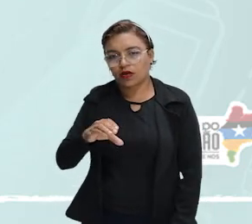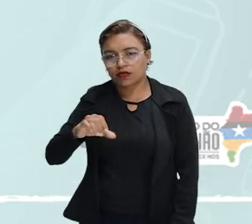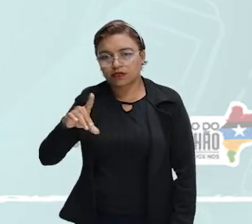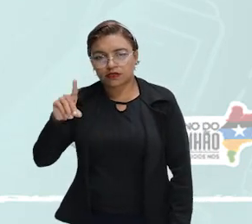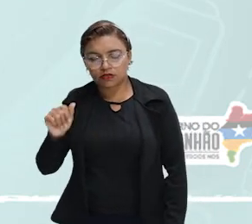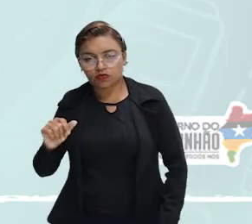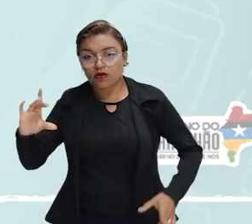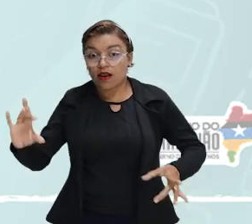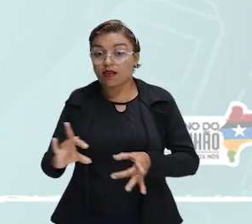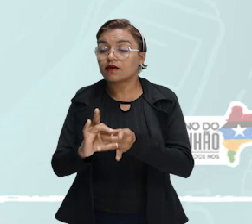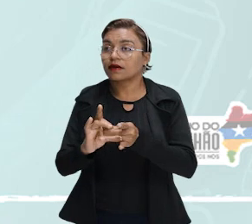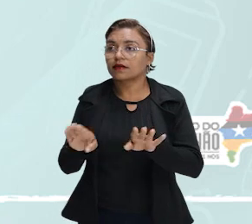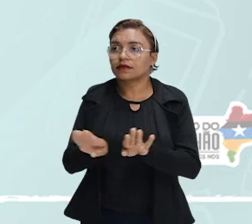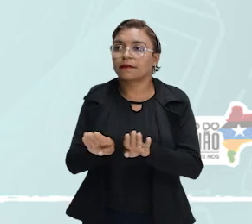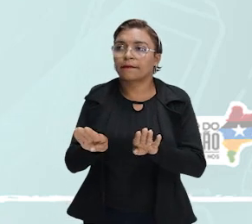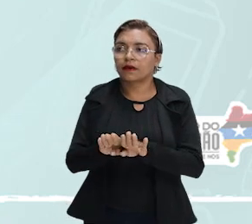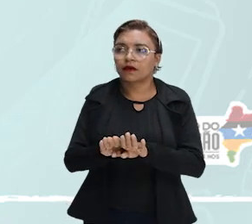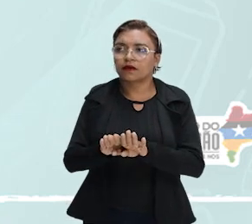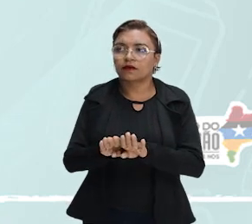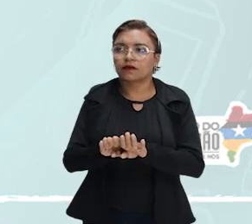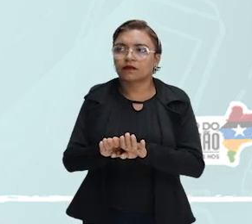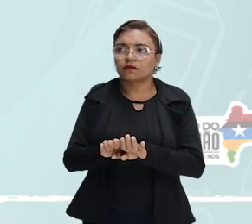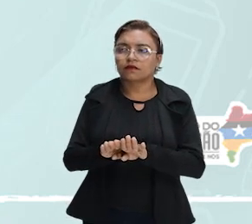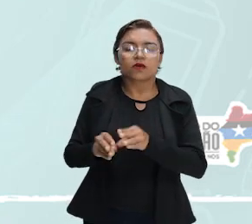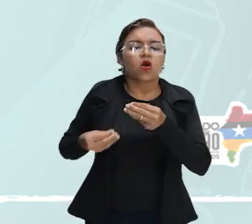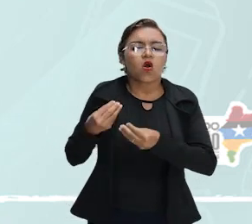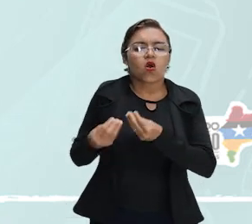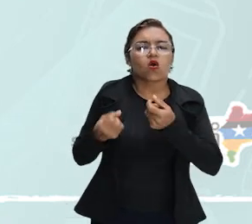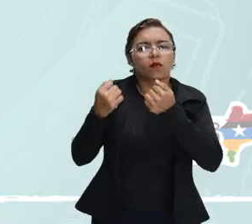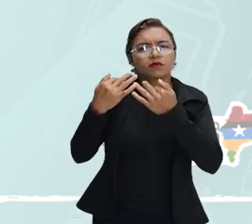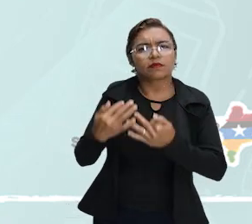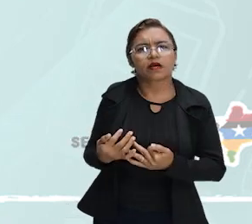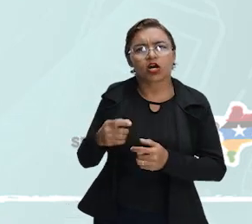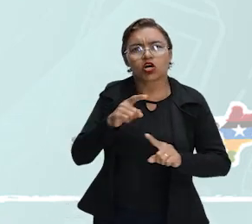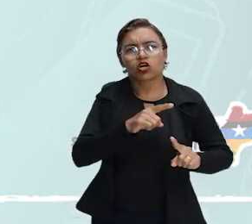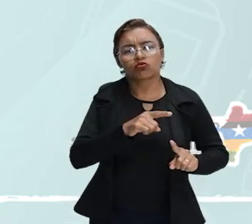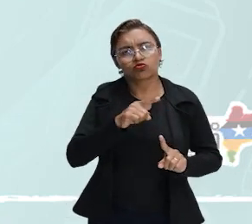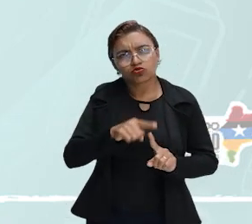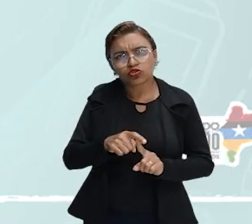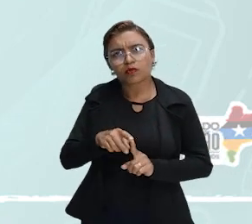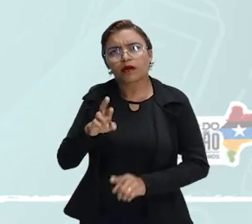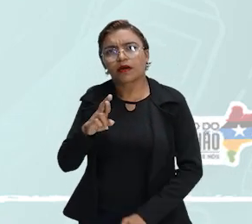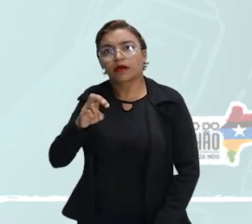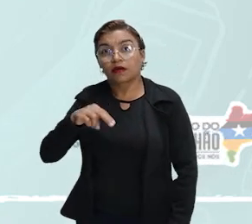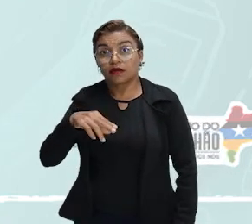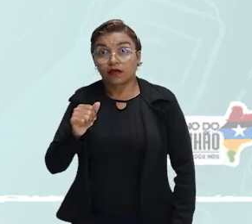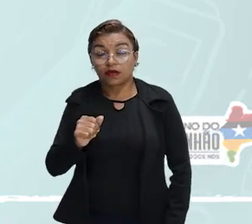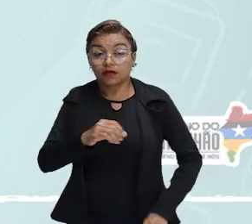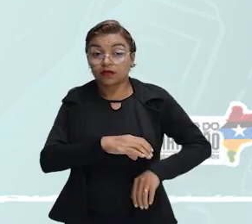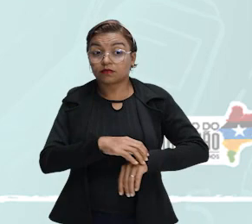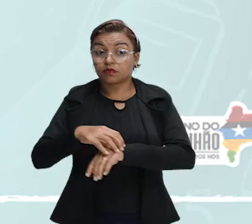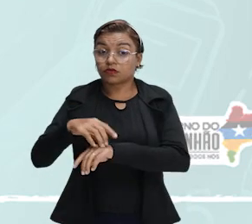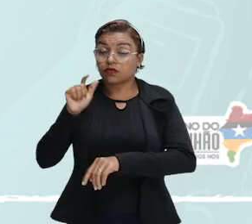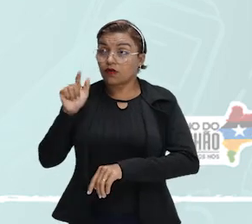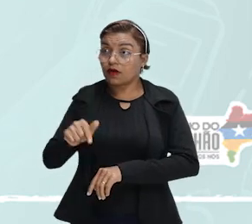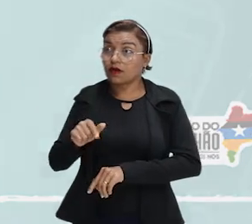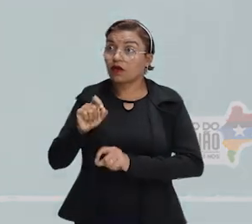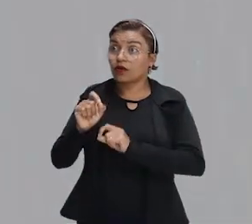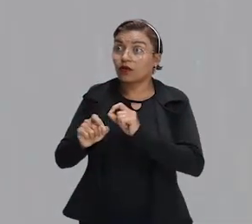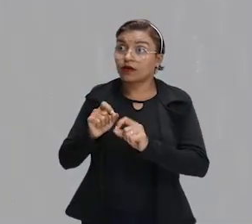aqui. Agora, o que determina qual vai ser o tipo de RNA transportador? É justamente essa